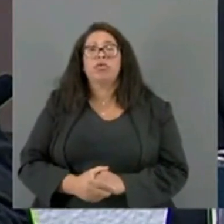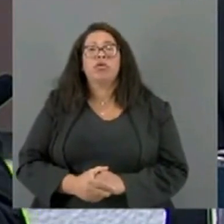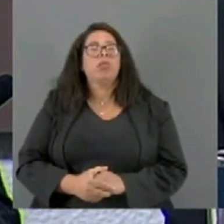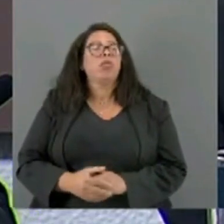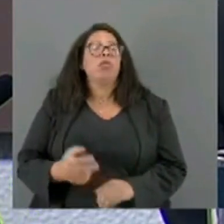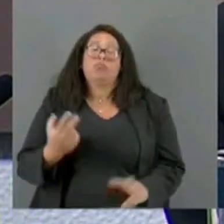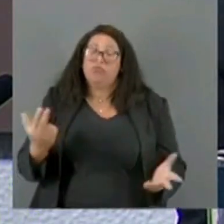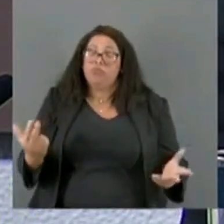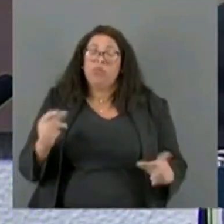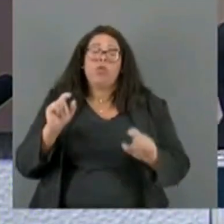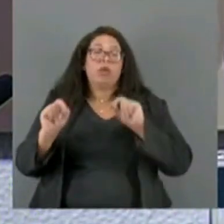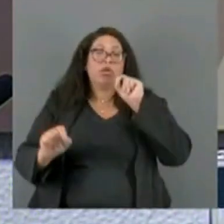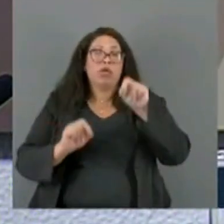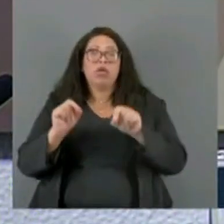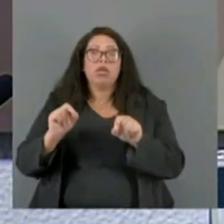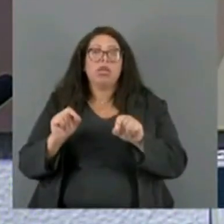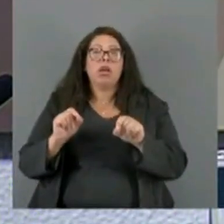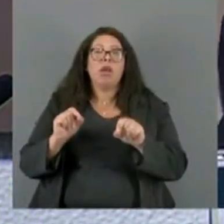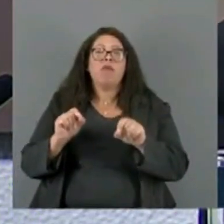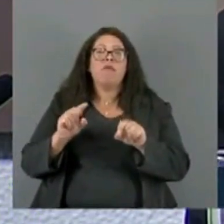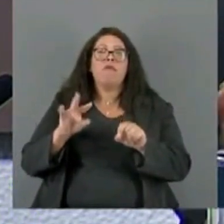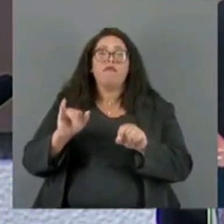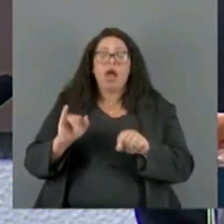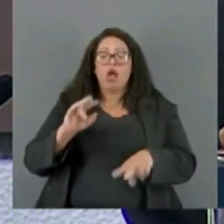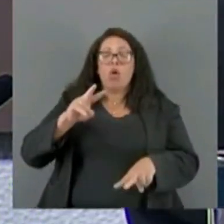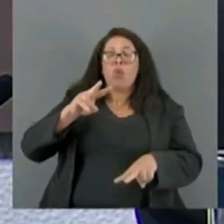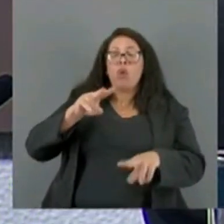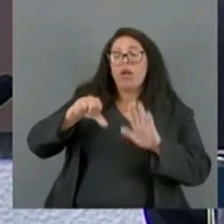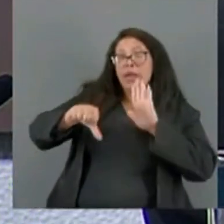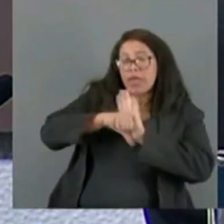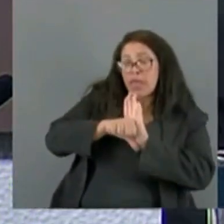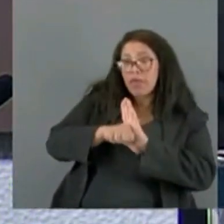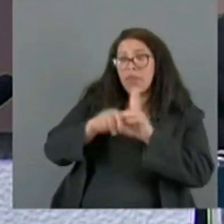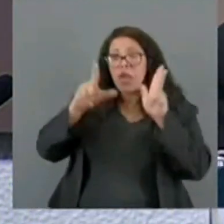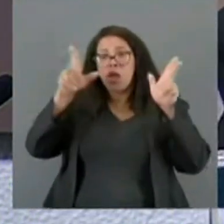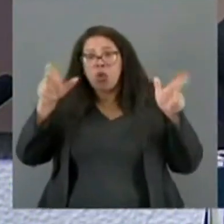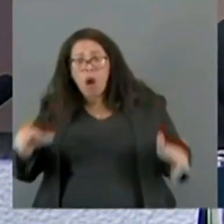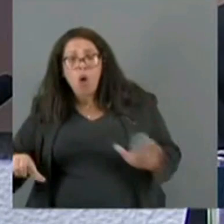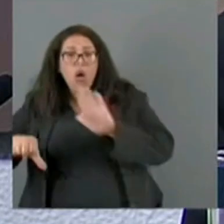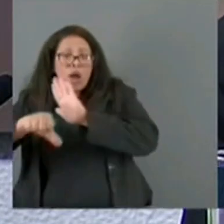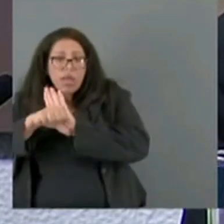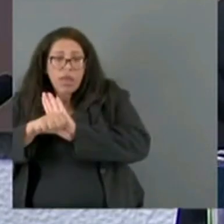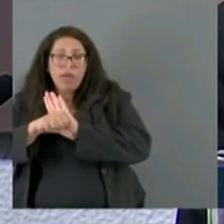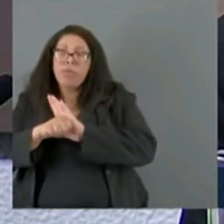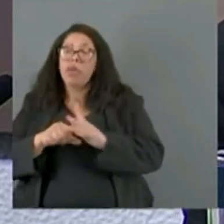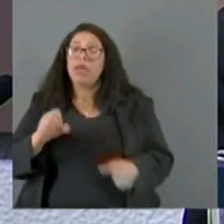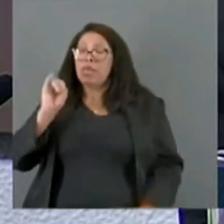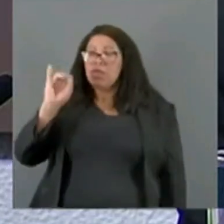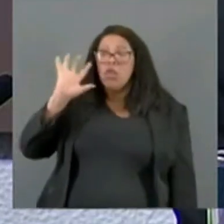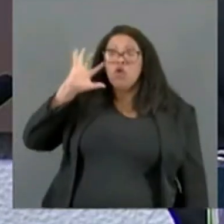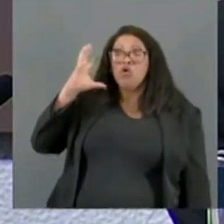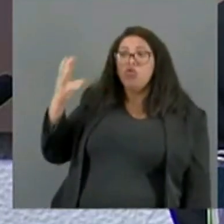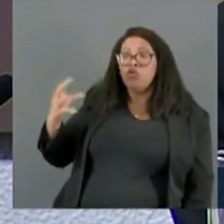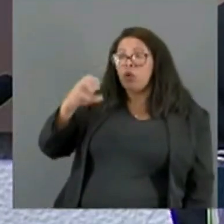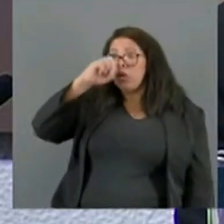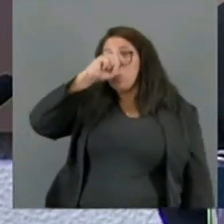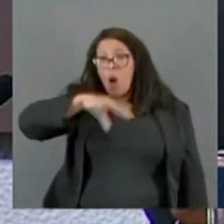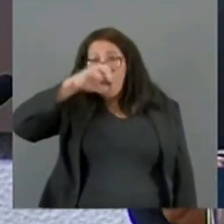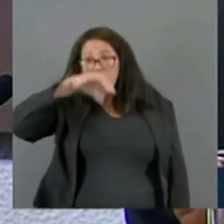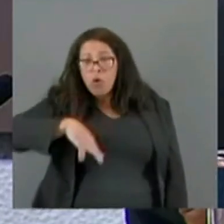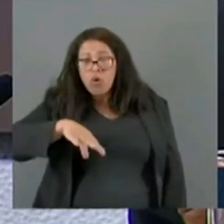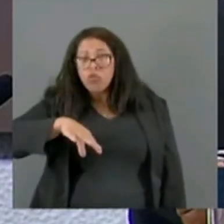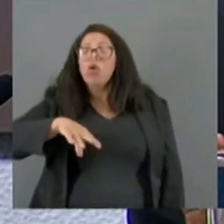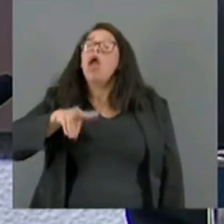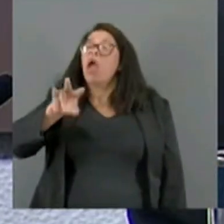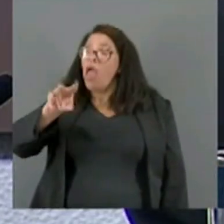de vista que não se combate o crime cometendo o crime. Porque se o juiz age com abuso de autoridade, ele